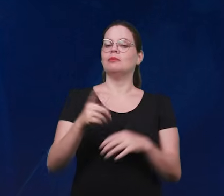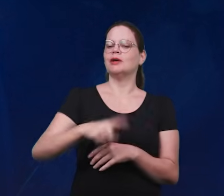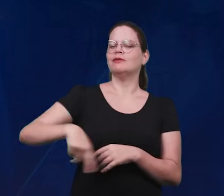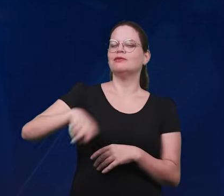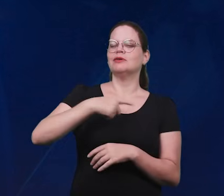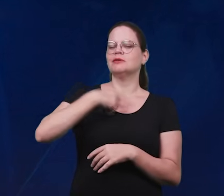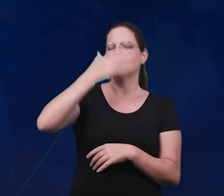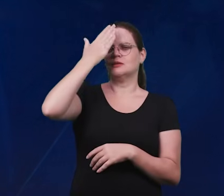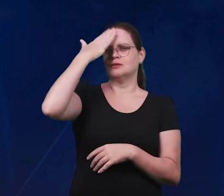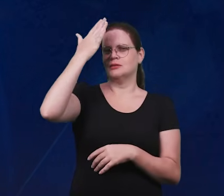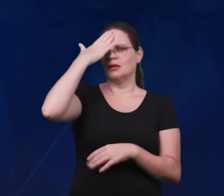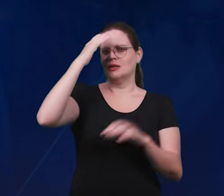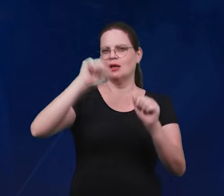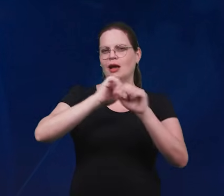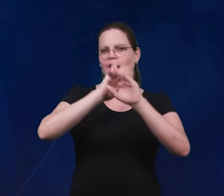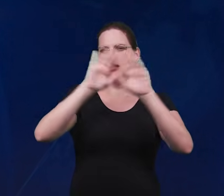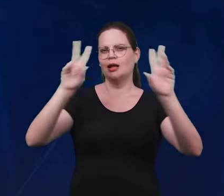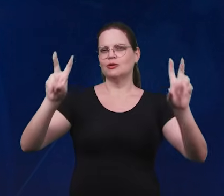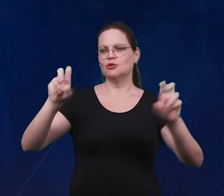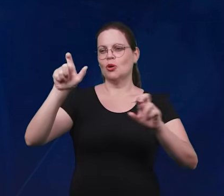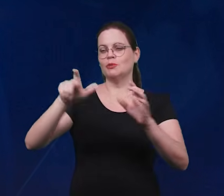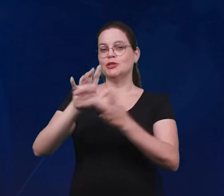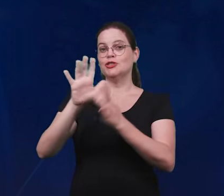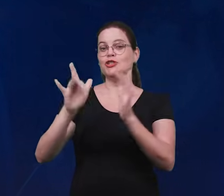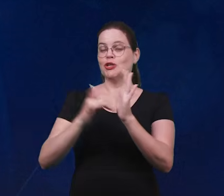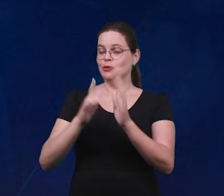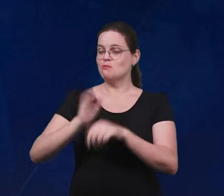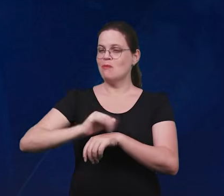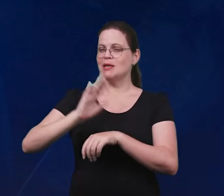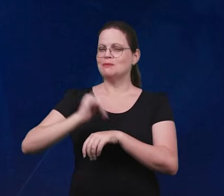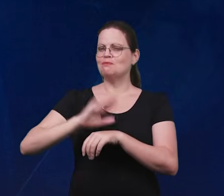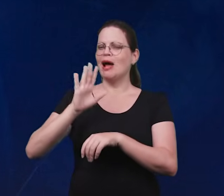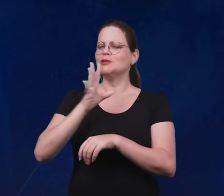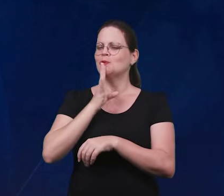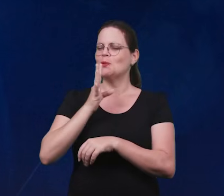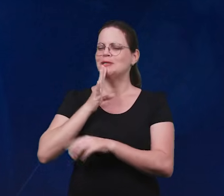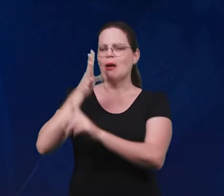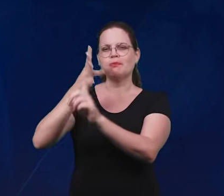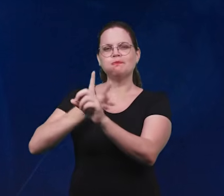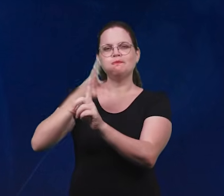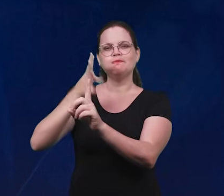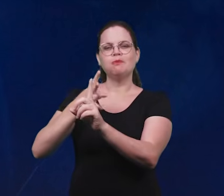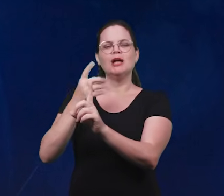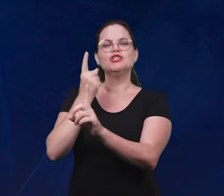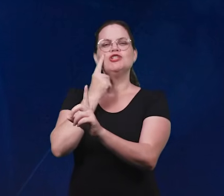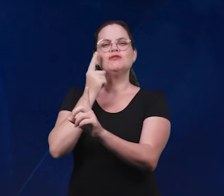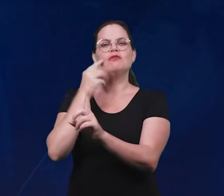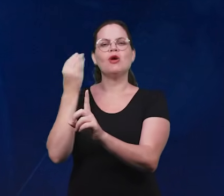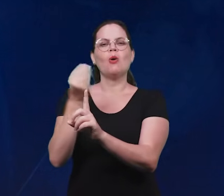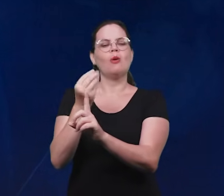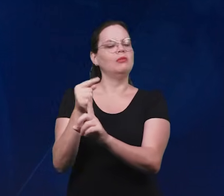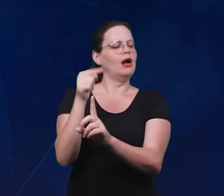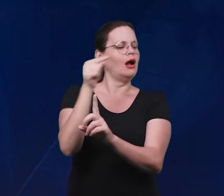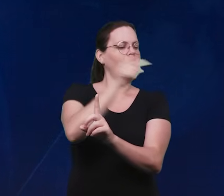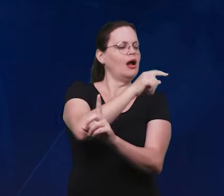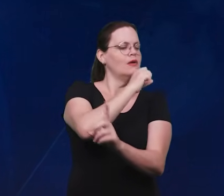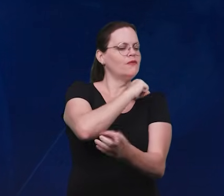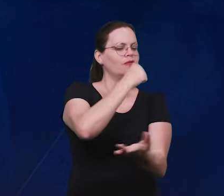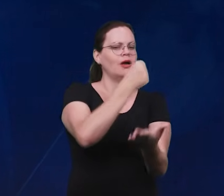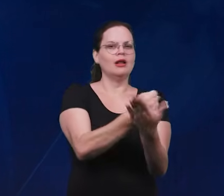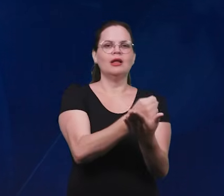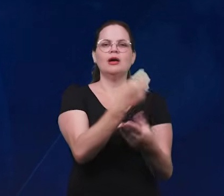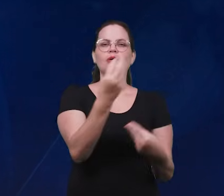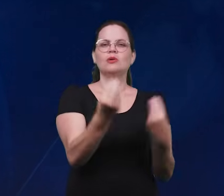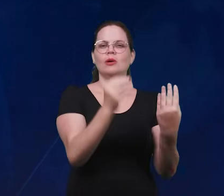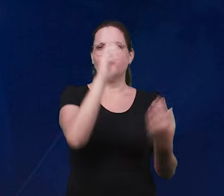conhecimento adicional sobre o Senhor Jesus. E nós veremos isto por meio da forma como Deus deu